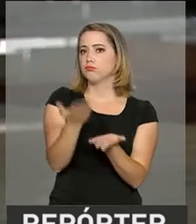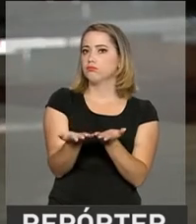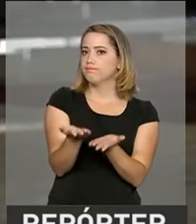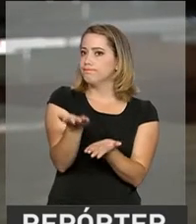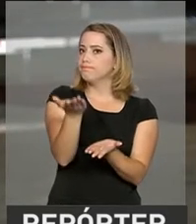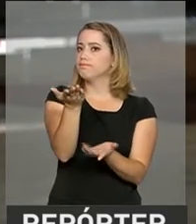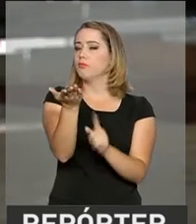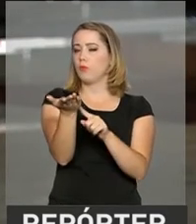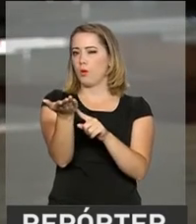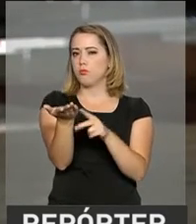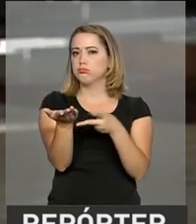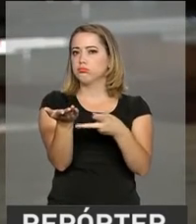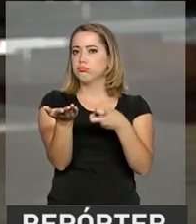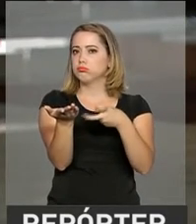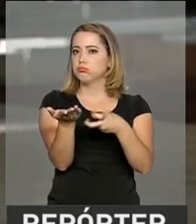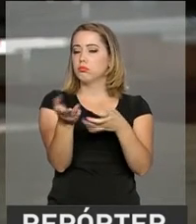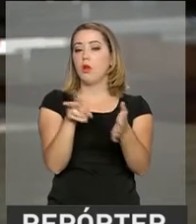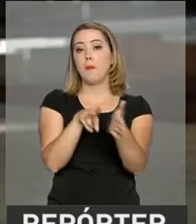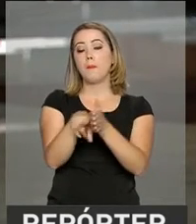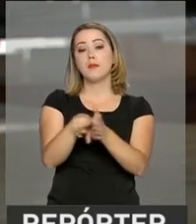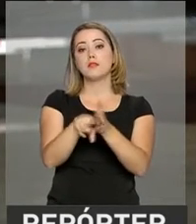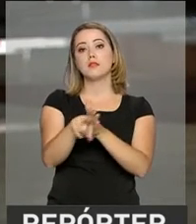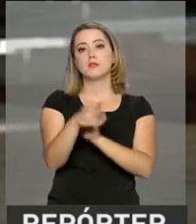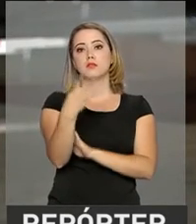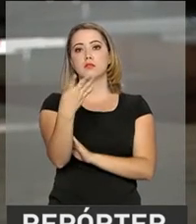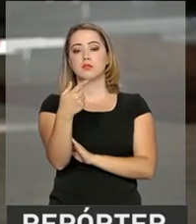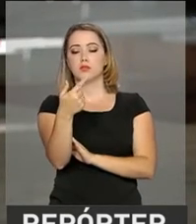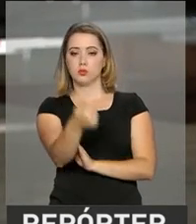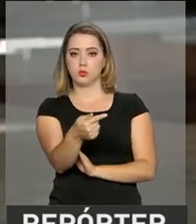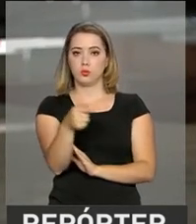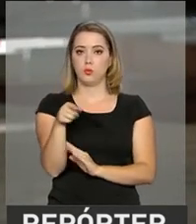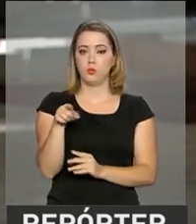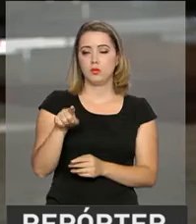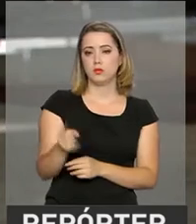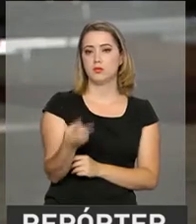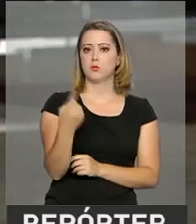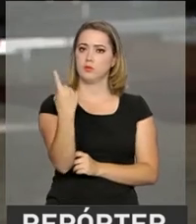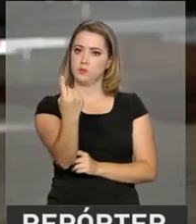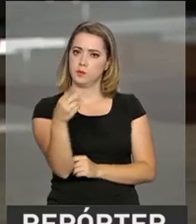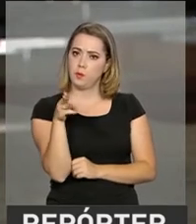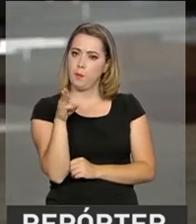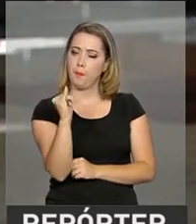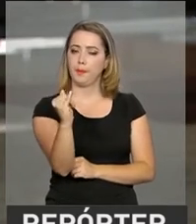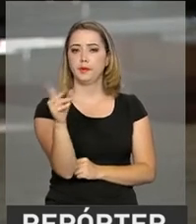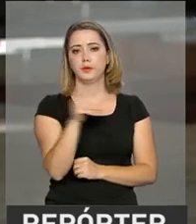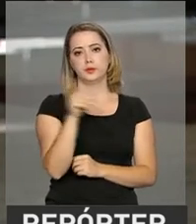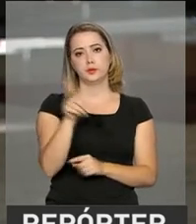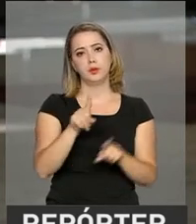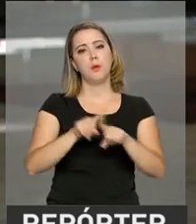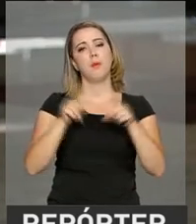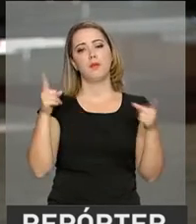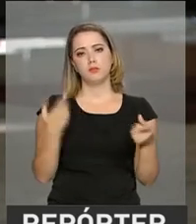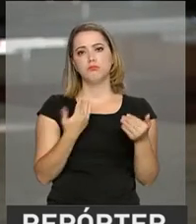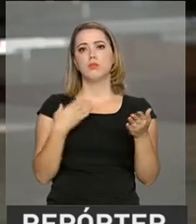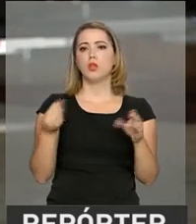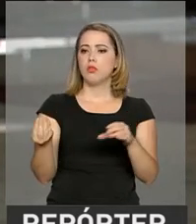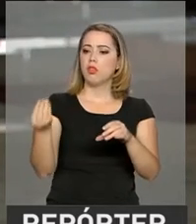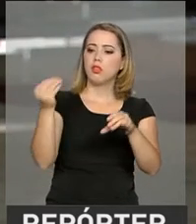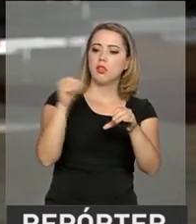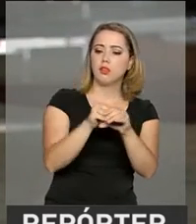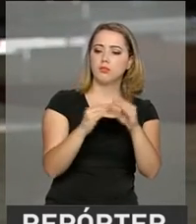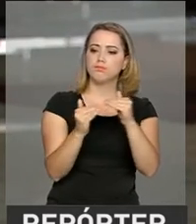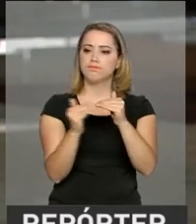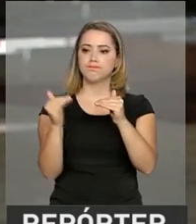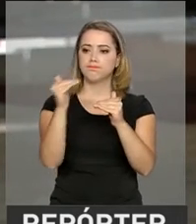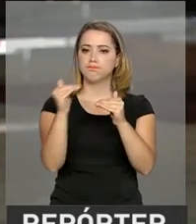2016 de 47.1 bilhões de dólares mas está dentro da margem prevista pelo governo federal que